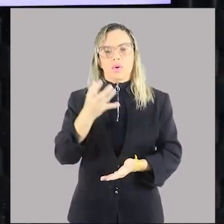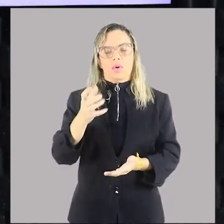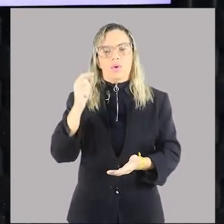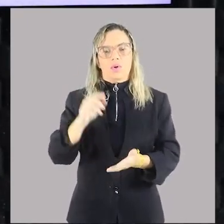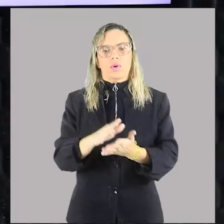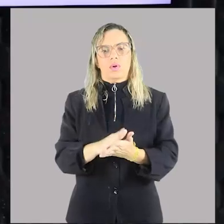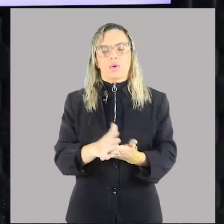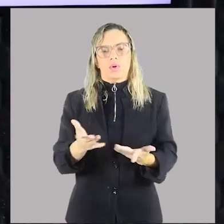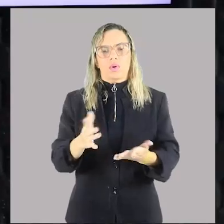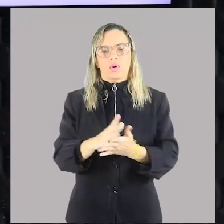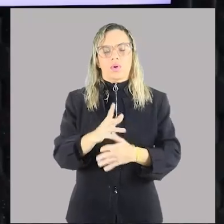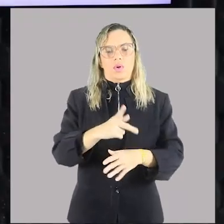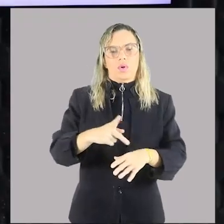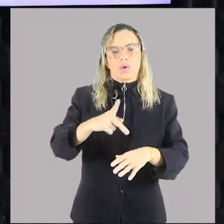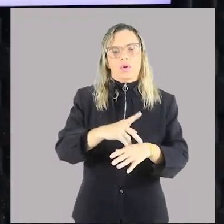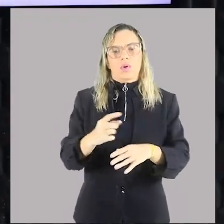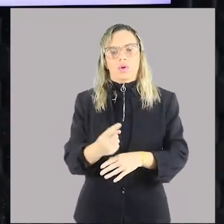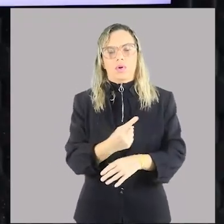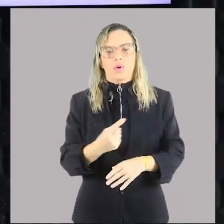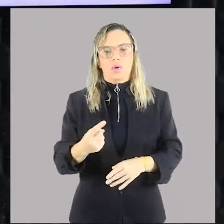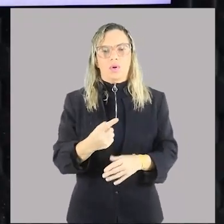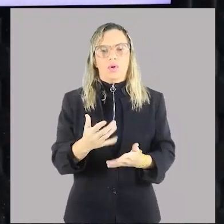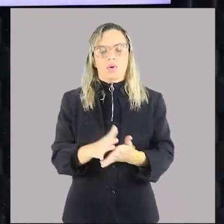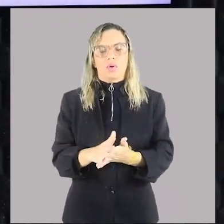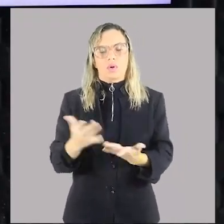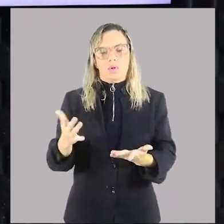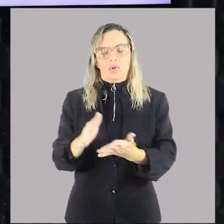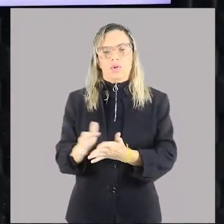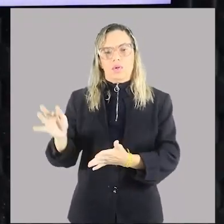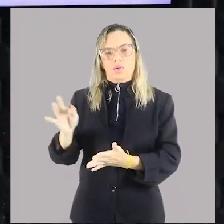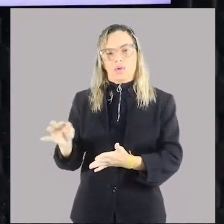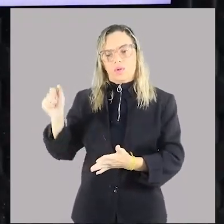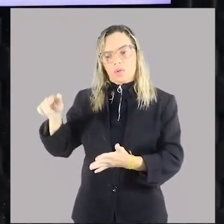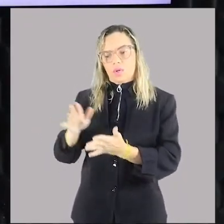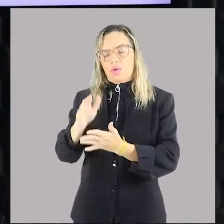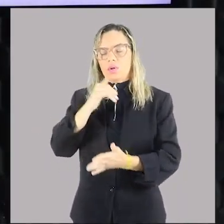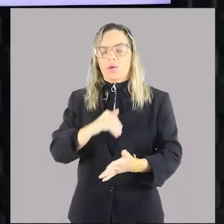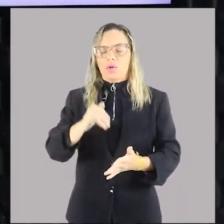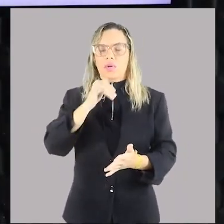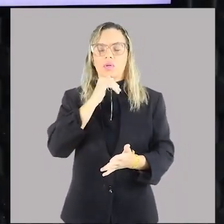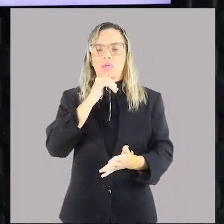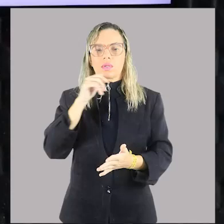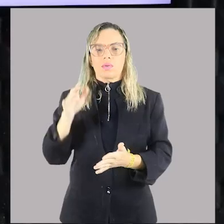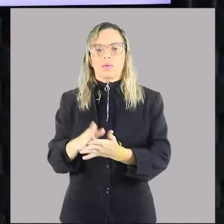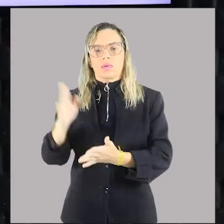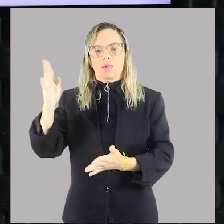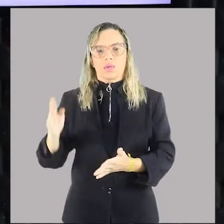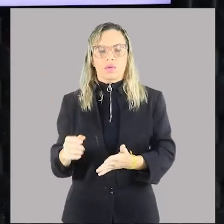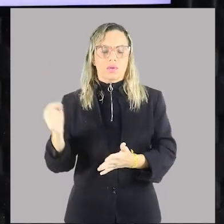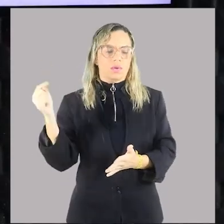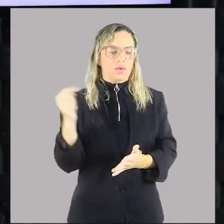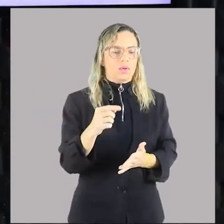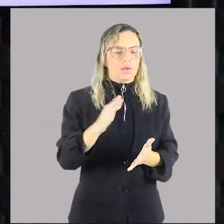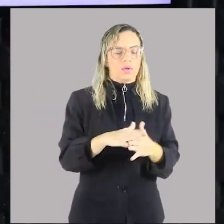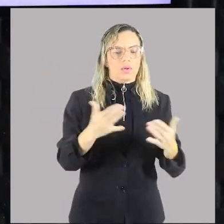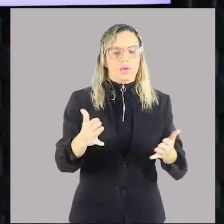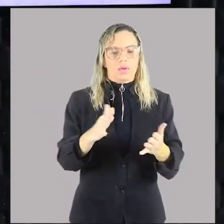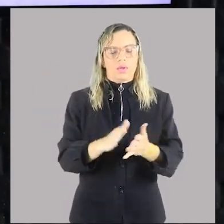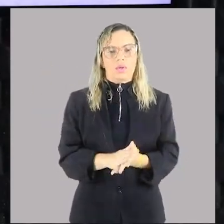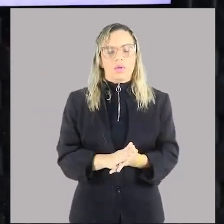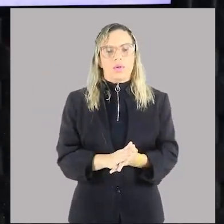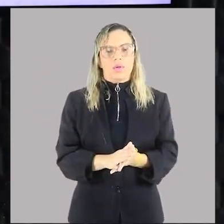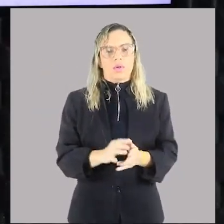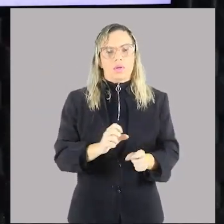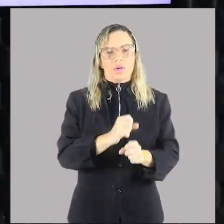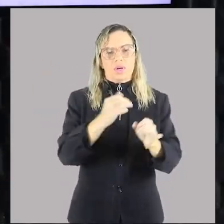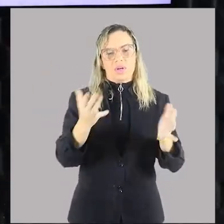unitários, e diferentemente do que ocorre nos estados federativos, que é o caso do Brasil, nós teríamos uma administração pública muito provavelmente